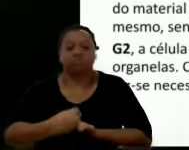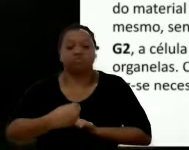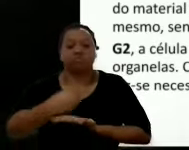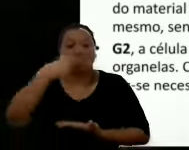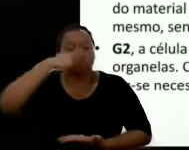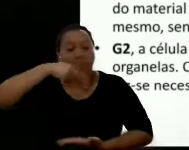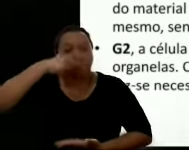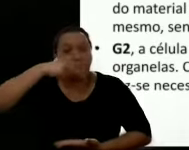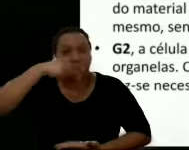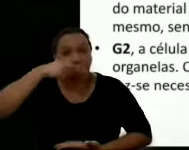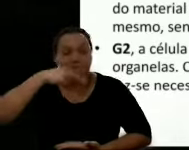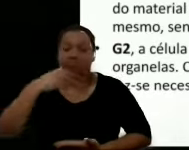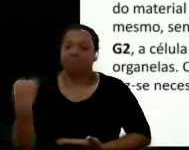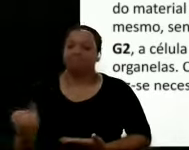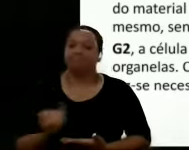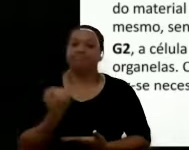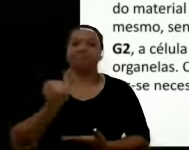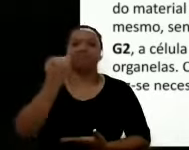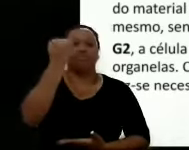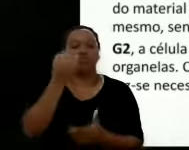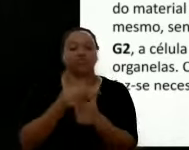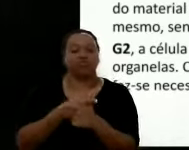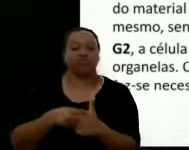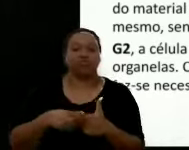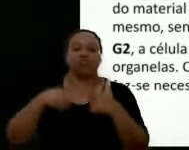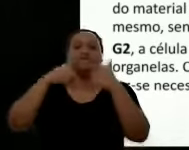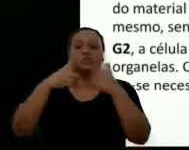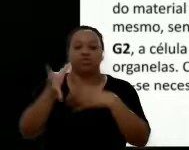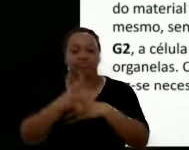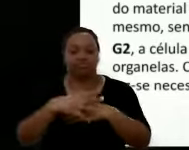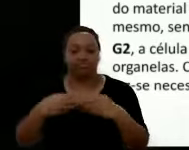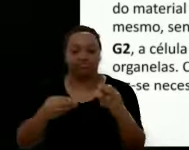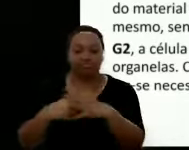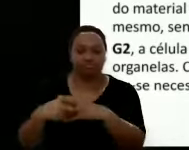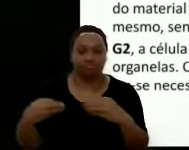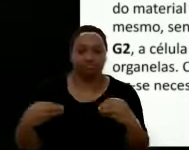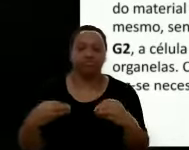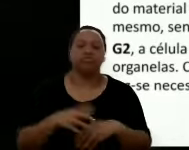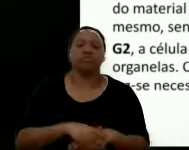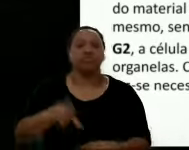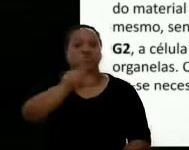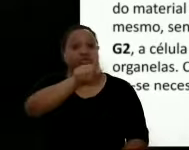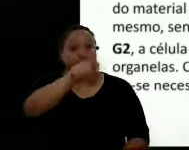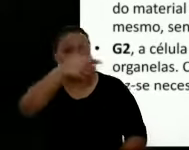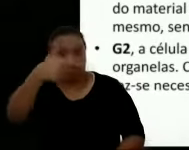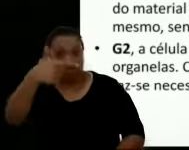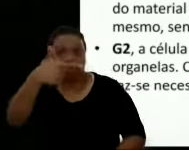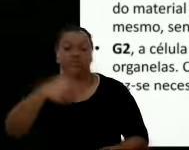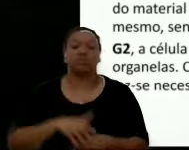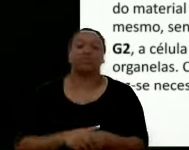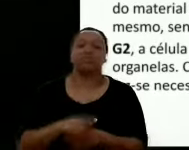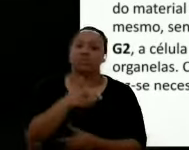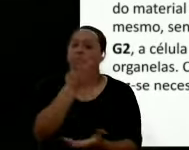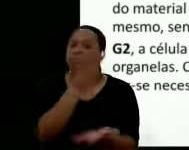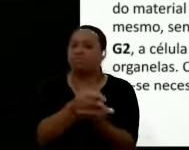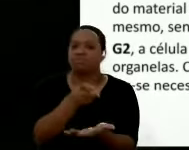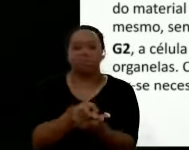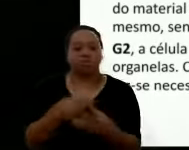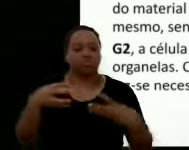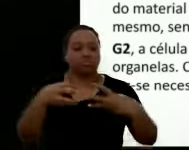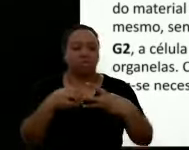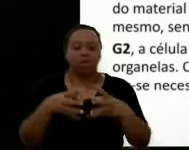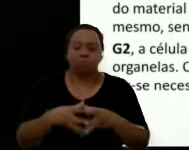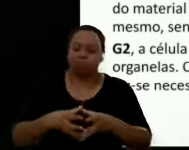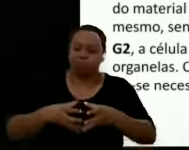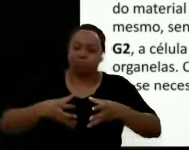este faz uma cópia idêntica de si mesmo, sendo fundamental para a divisão celular.